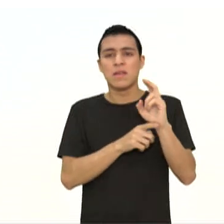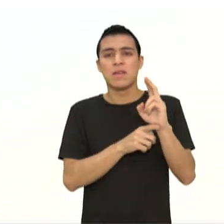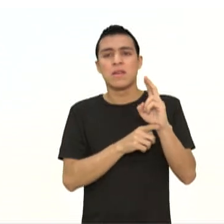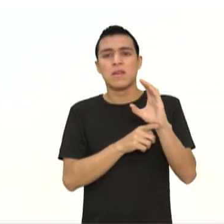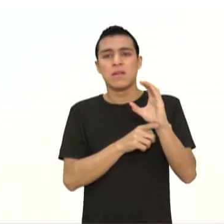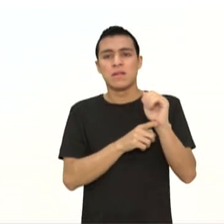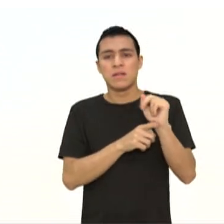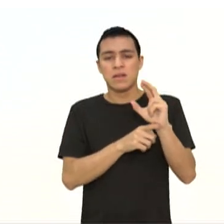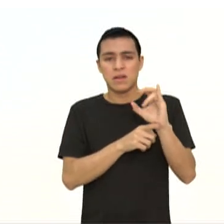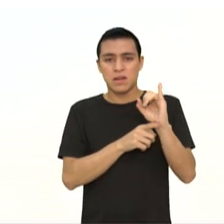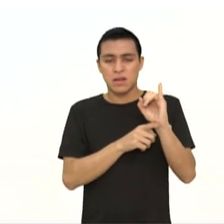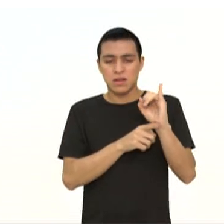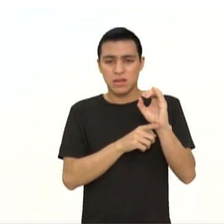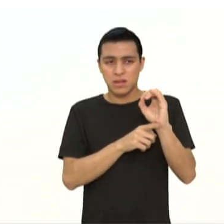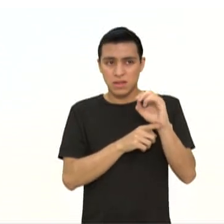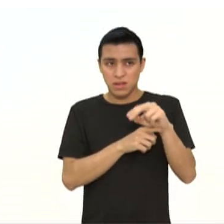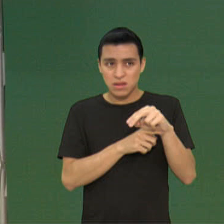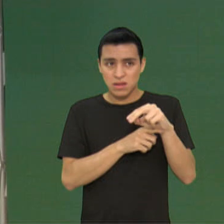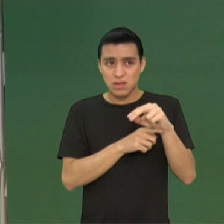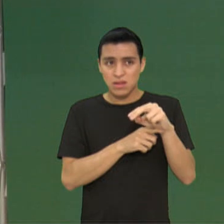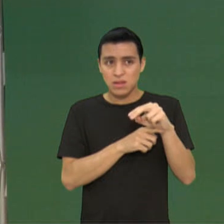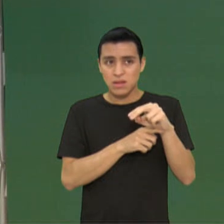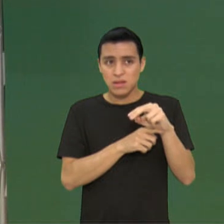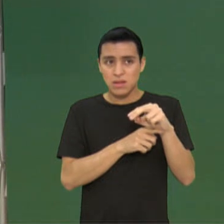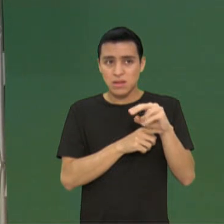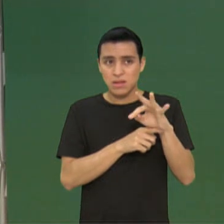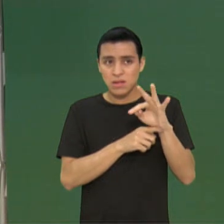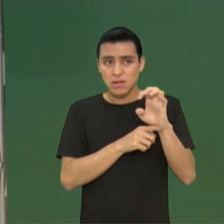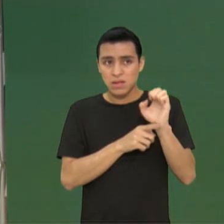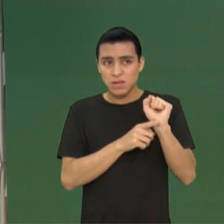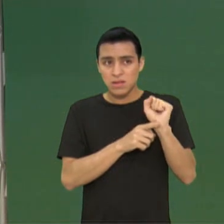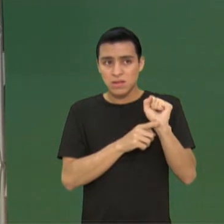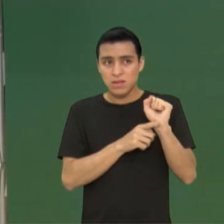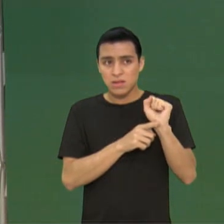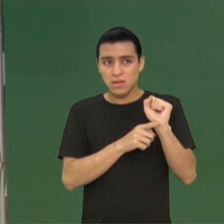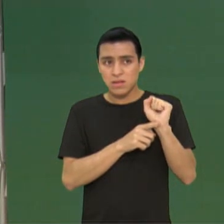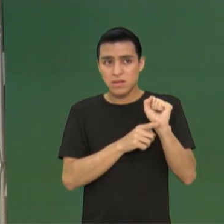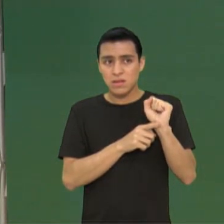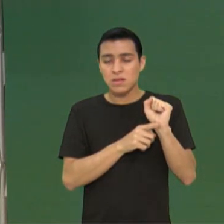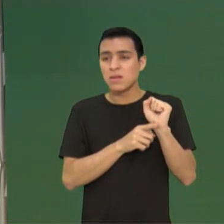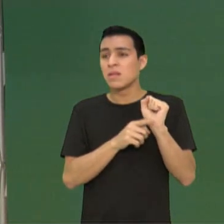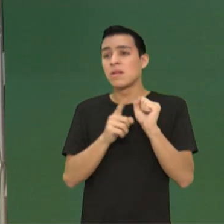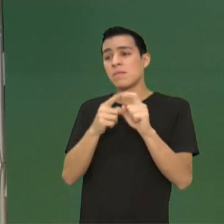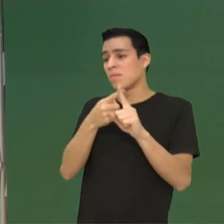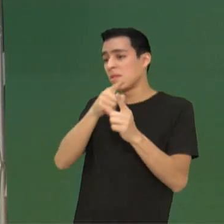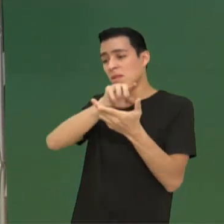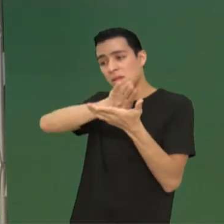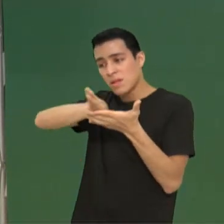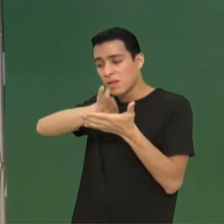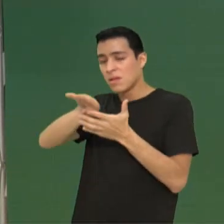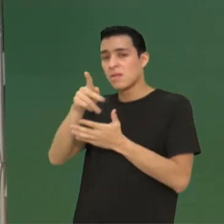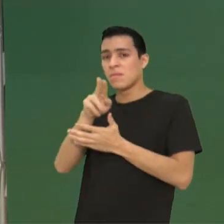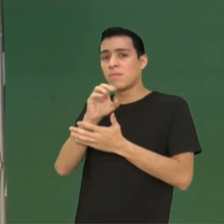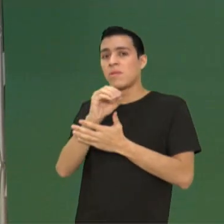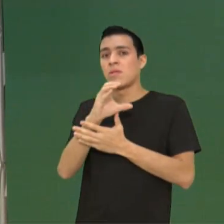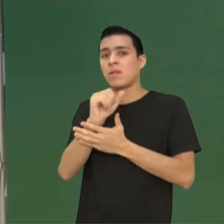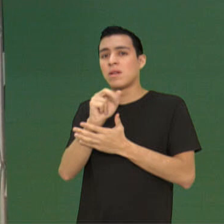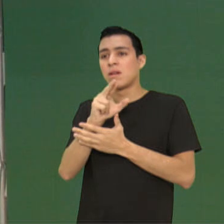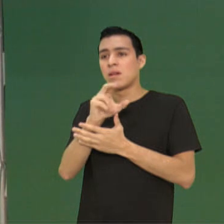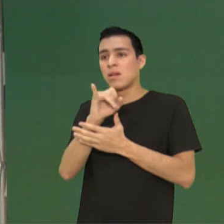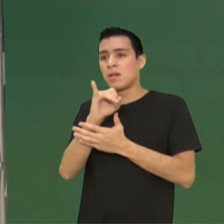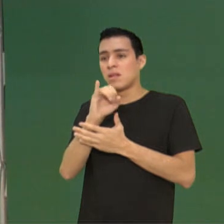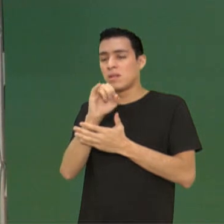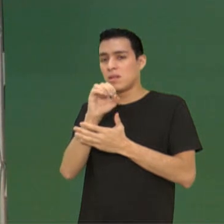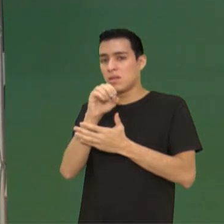eucariontes. Tá bom? Uma correçãozinha aí, por favor. Era para estar aqui, não pertencem a procariontes. O professor cometeu um erro de